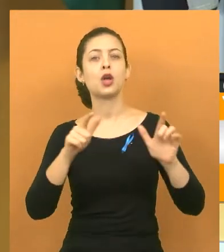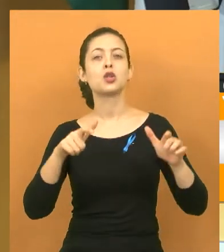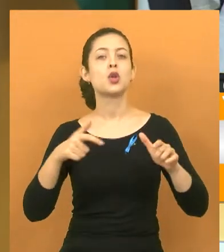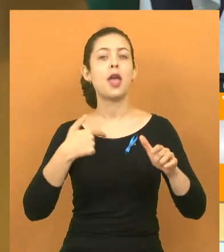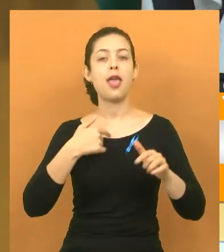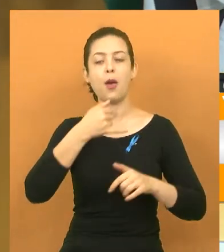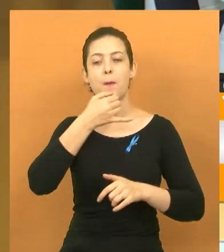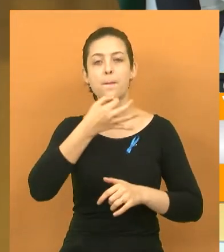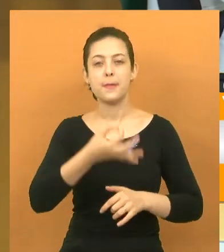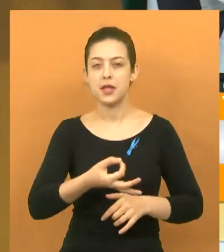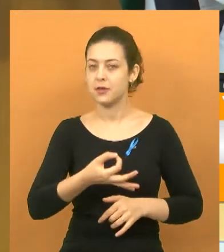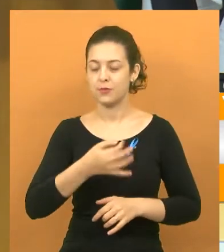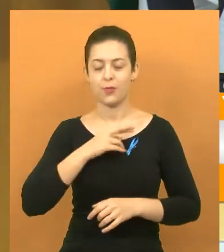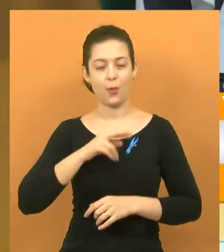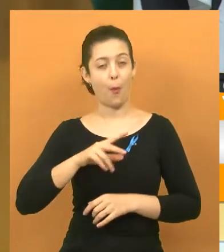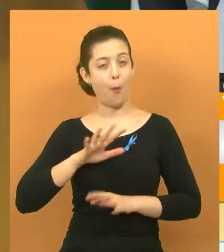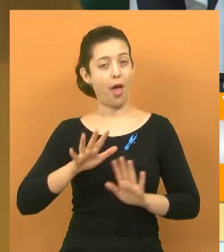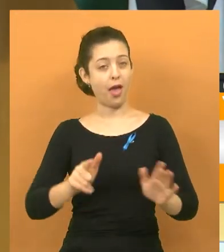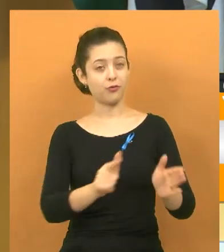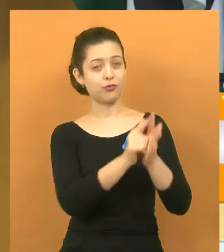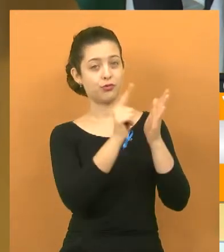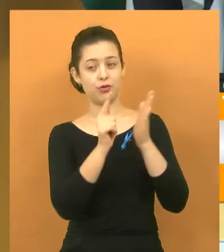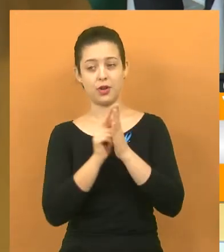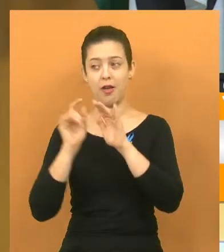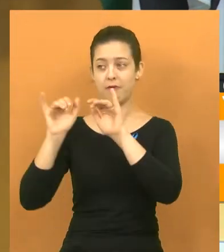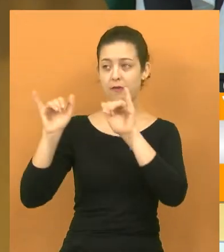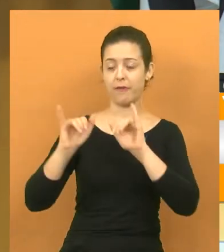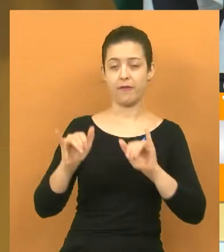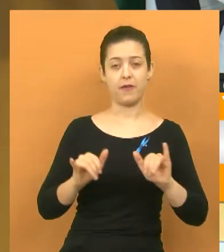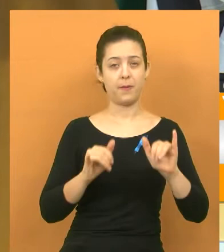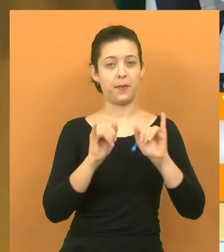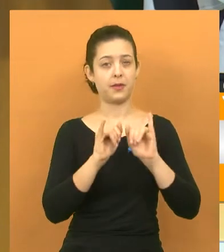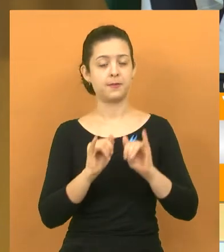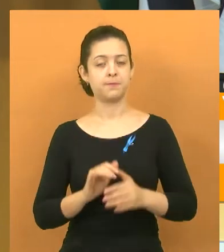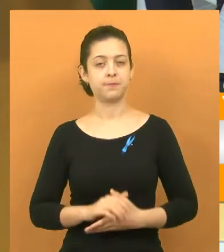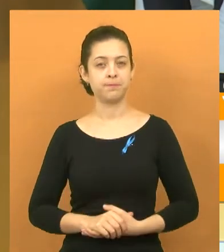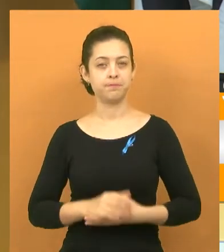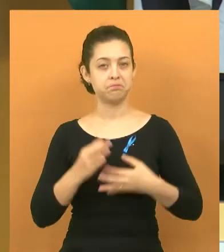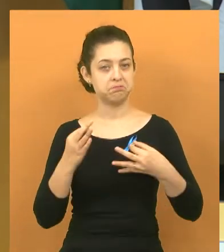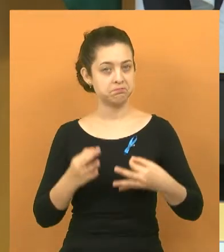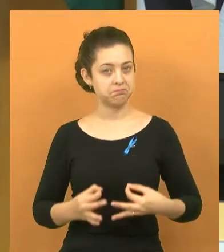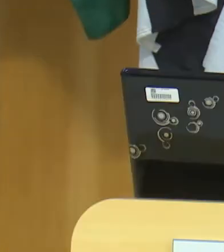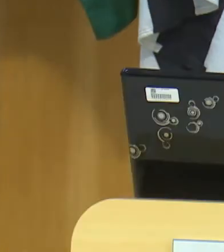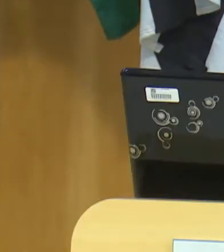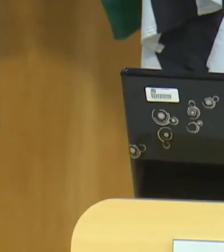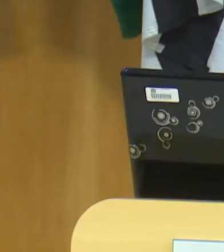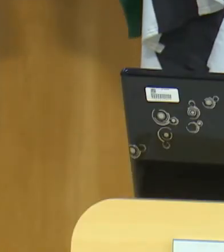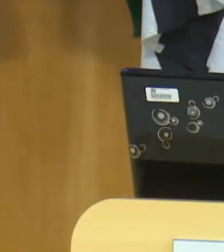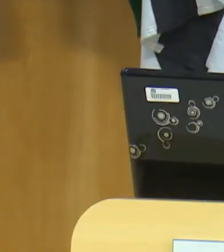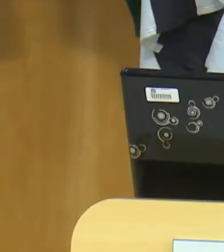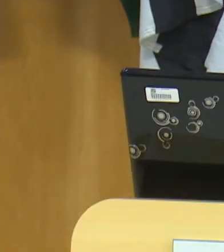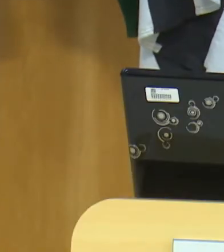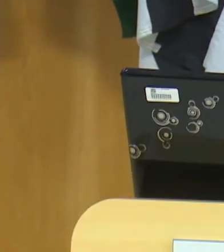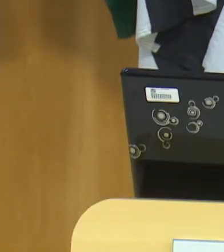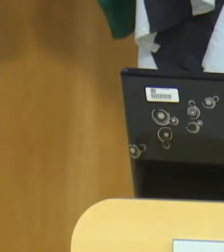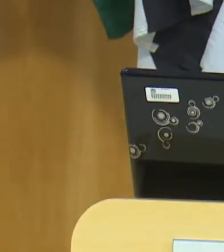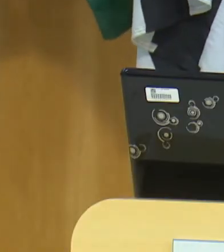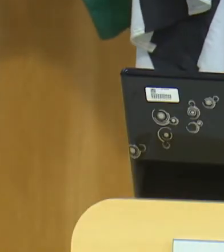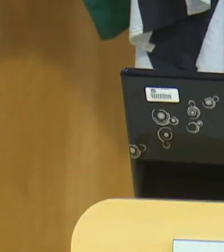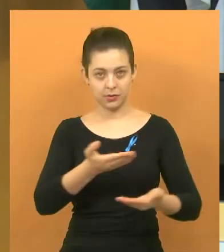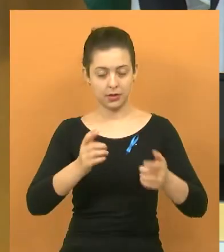sou eu que estou dizendo, né? São as informações que estão aí em dia, tá certo? Então, já acabou o meu tempo, quero agradecer a